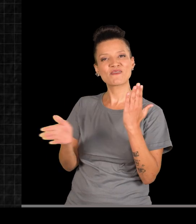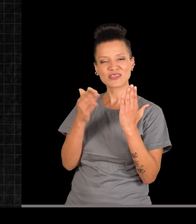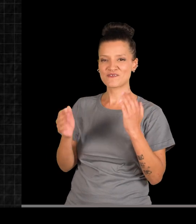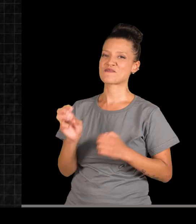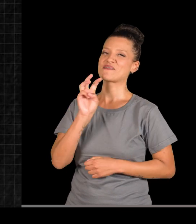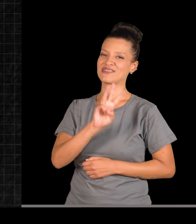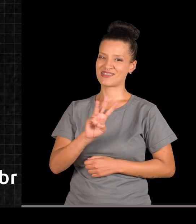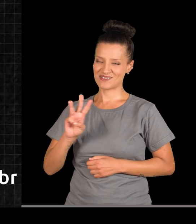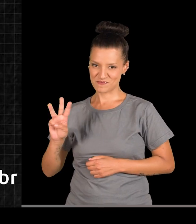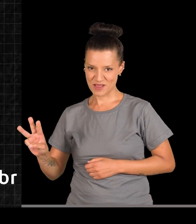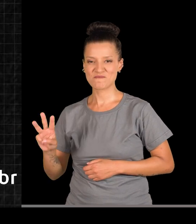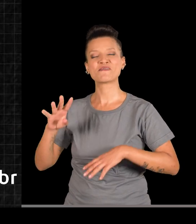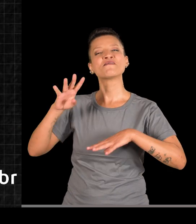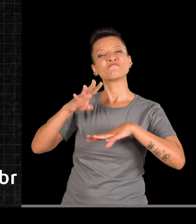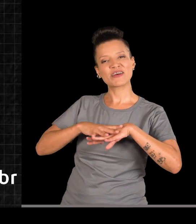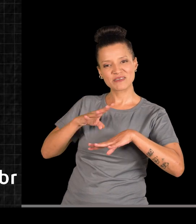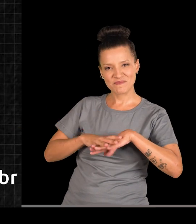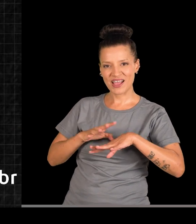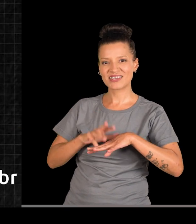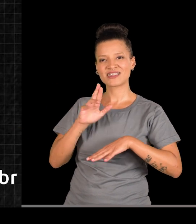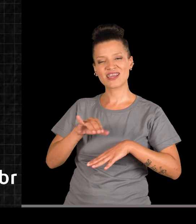Acesse a nossa plataforma